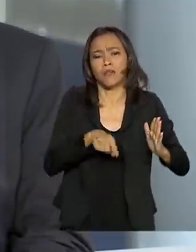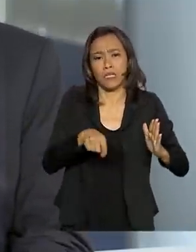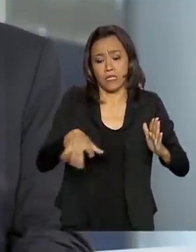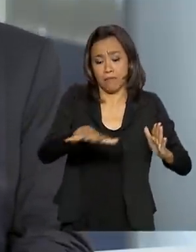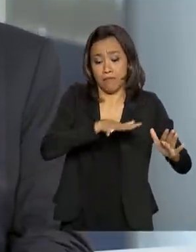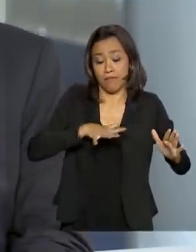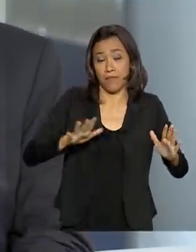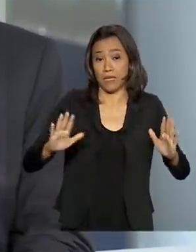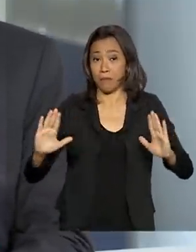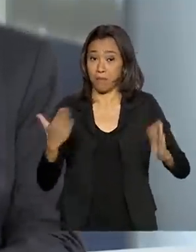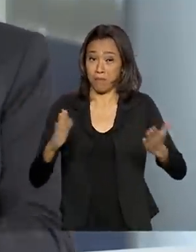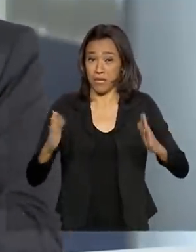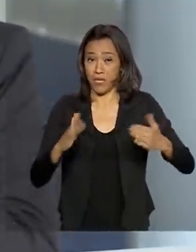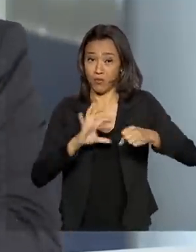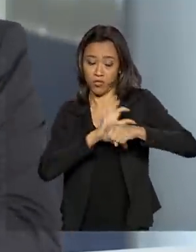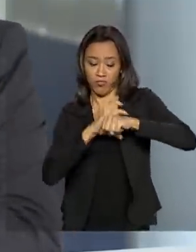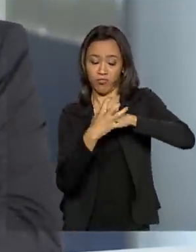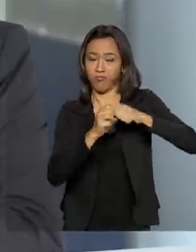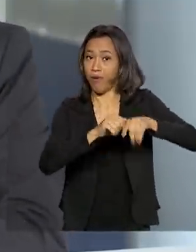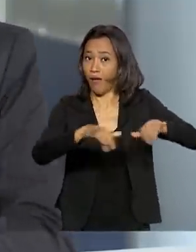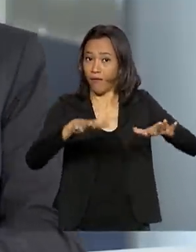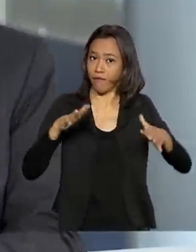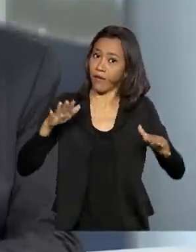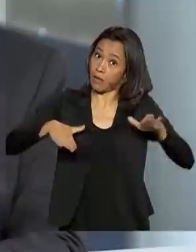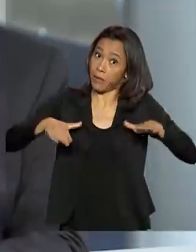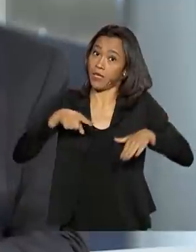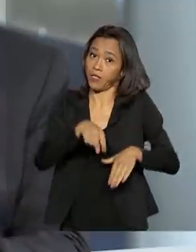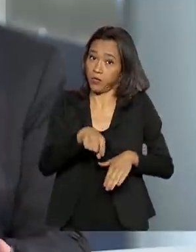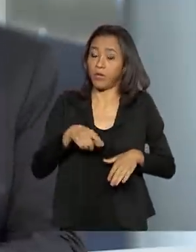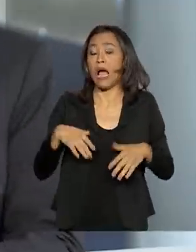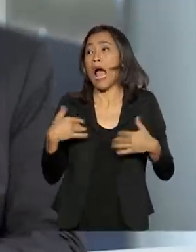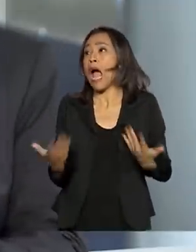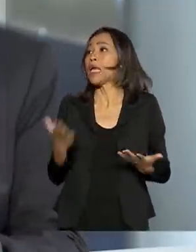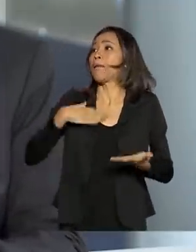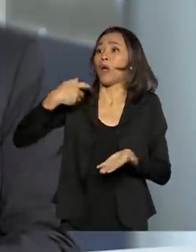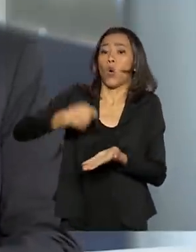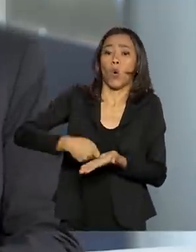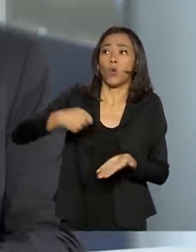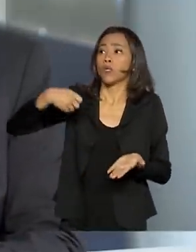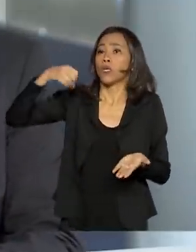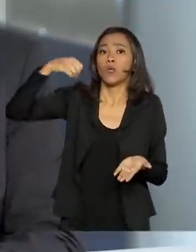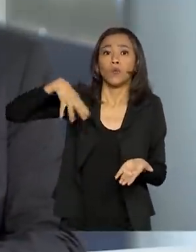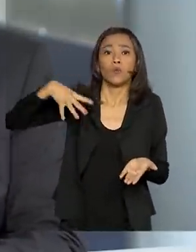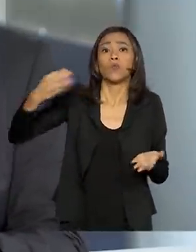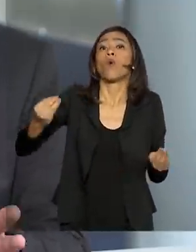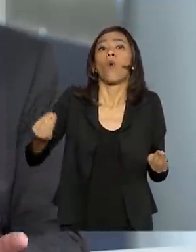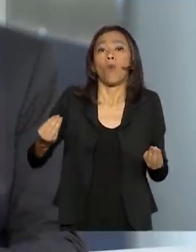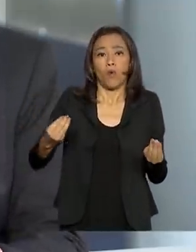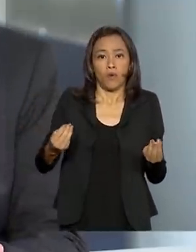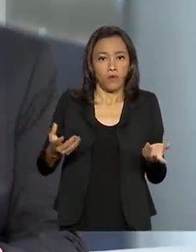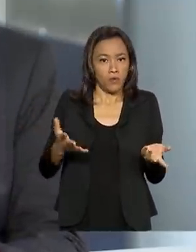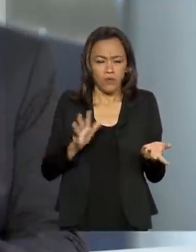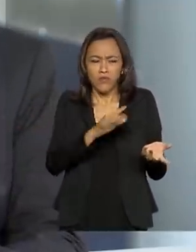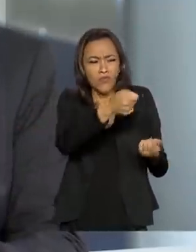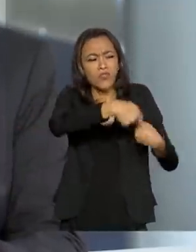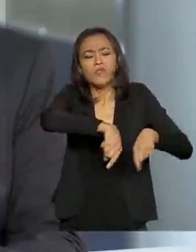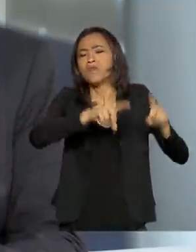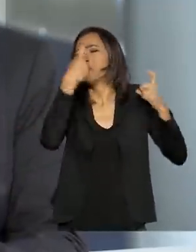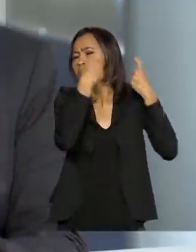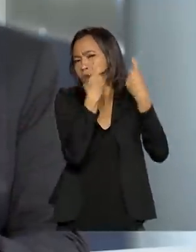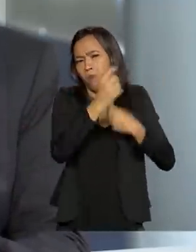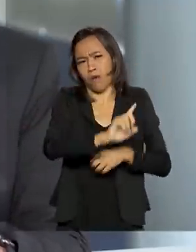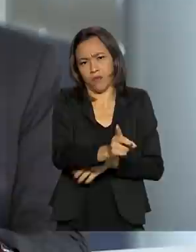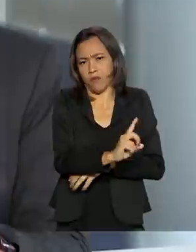que nós estamos vivendo. Então, isso é uma das coisas. Ah, mas e a minha conta? Como é que vai ser o valor da conta? Também não precisa se